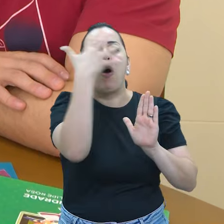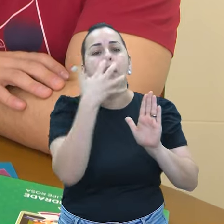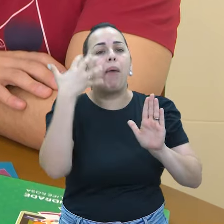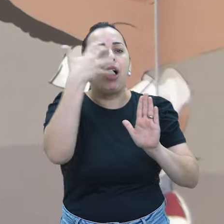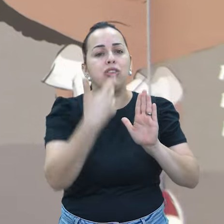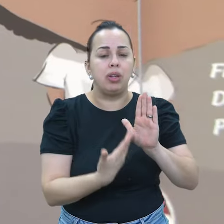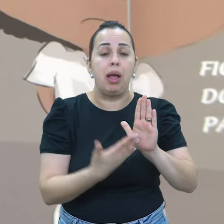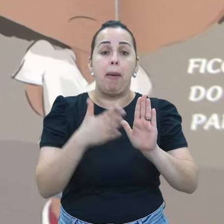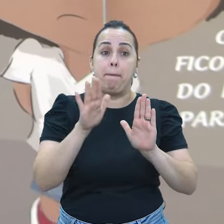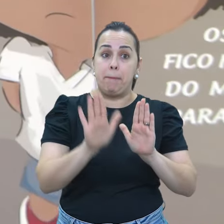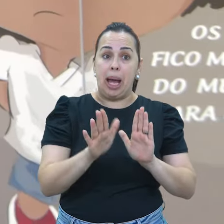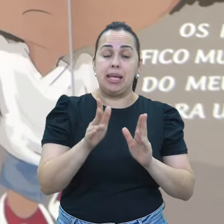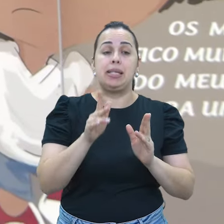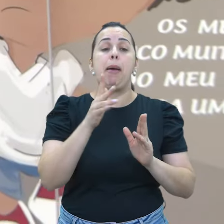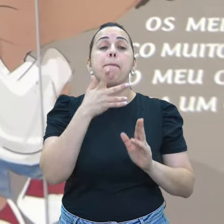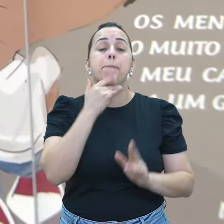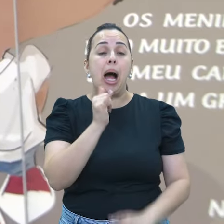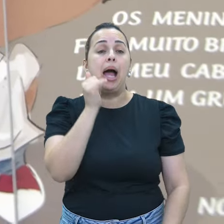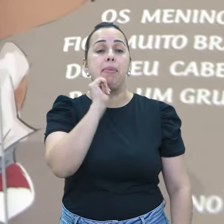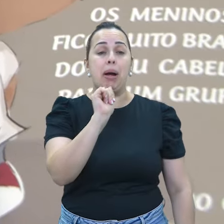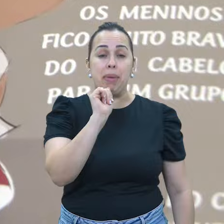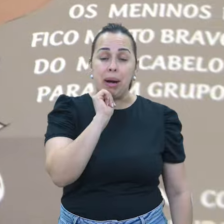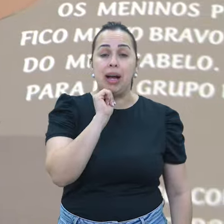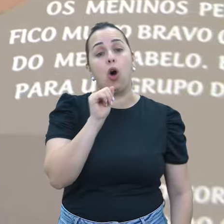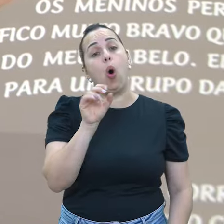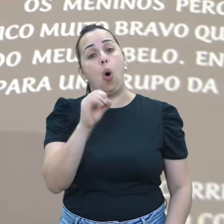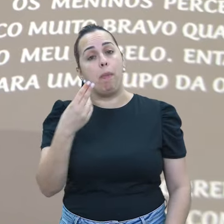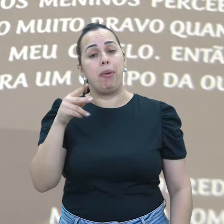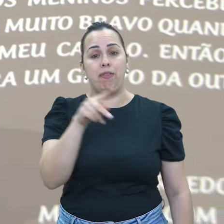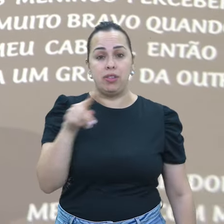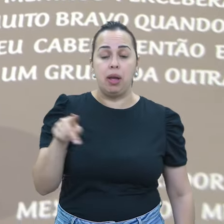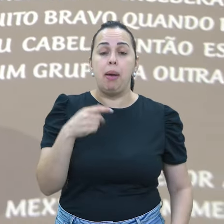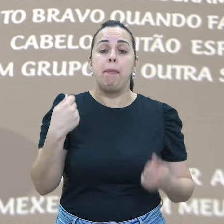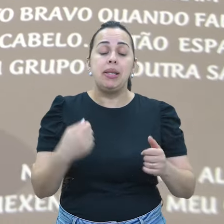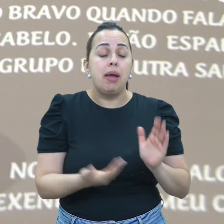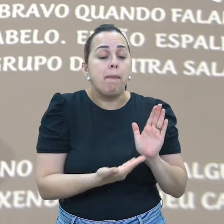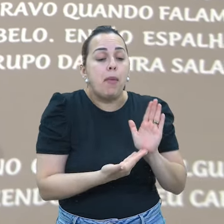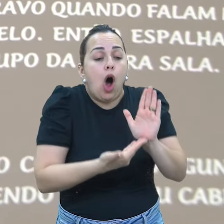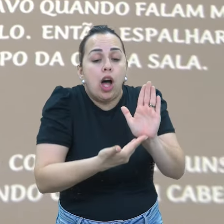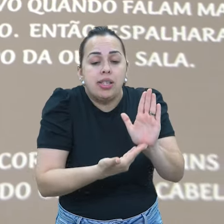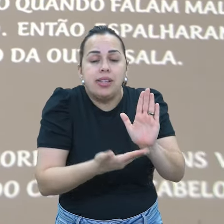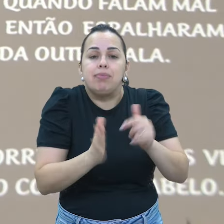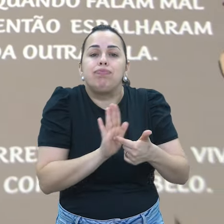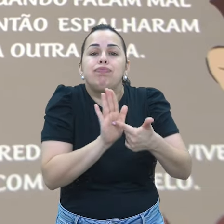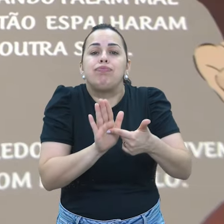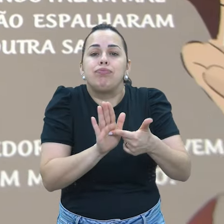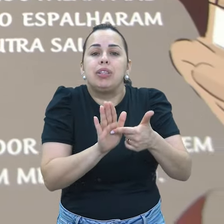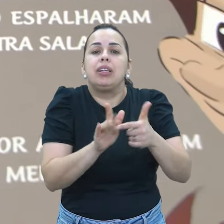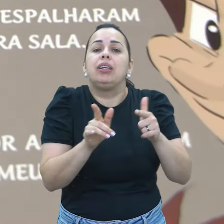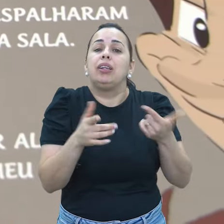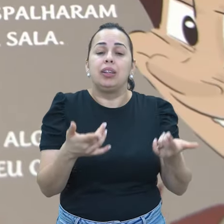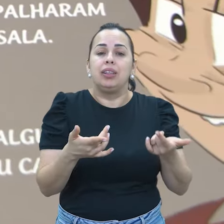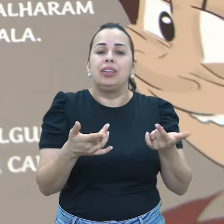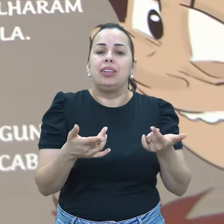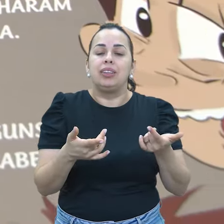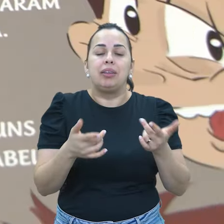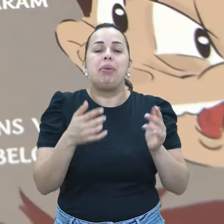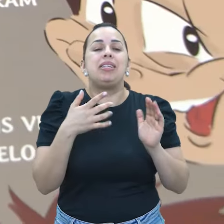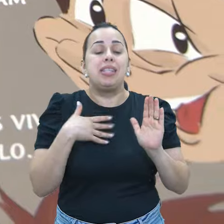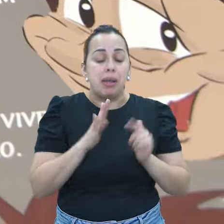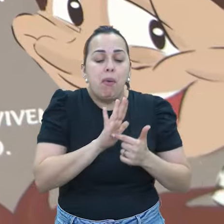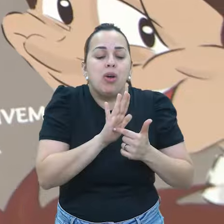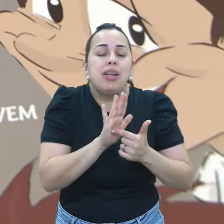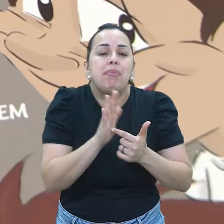gente encanta com muito mais facilidade. Mas esses pais, esses professores, educadores, quem tiver com as crianças, precisa apresentar o livro